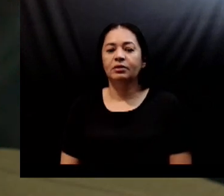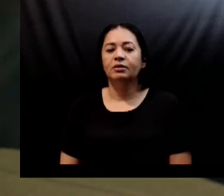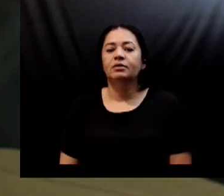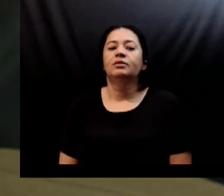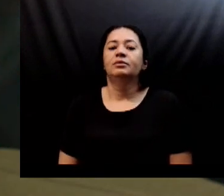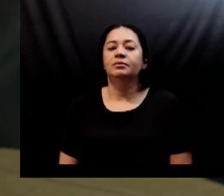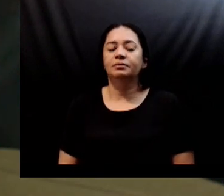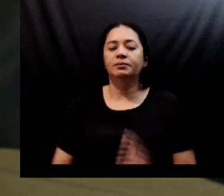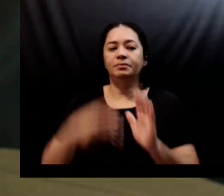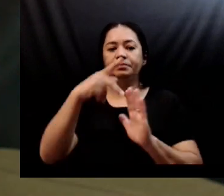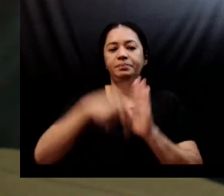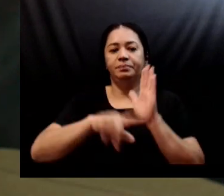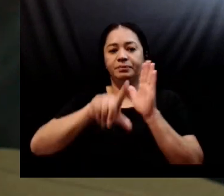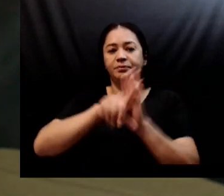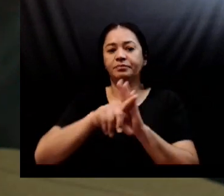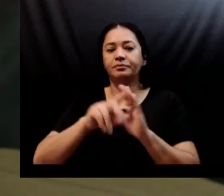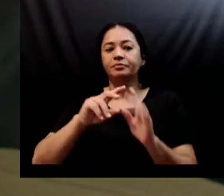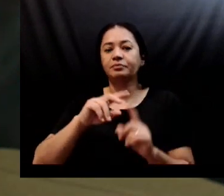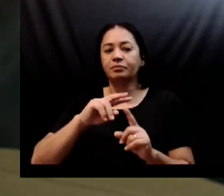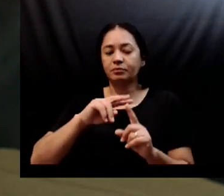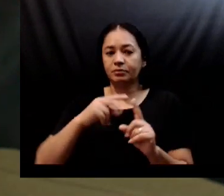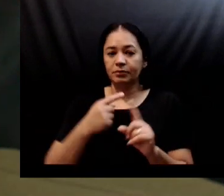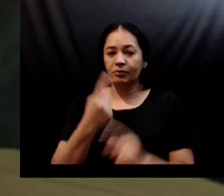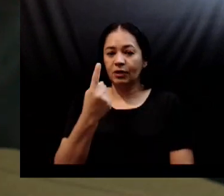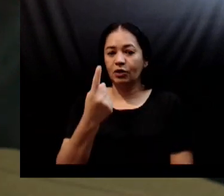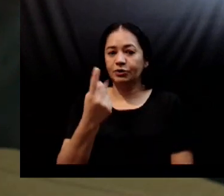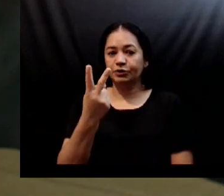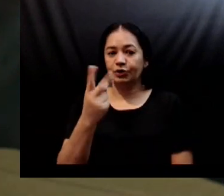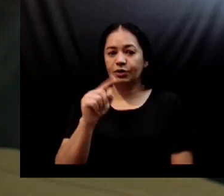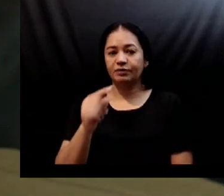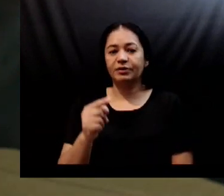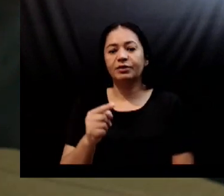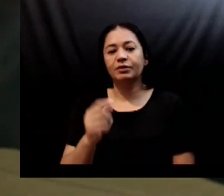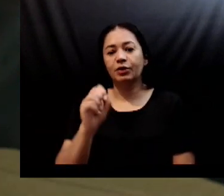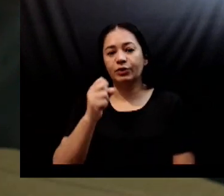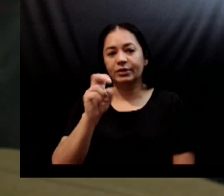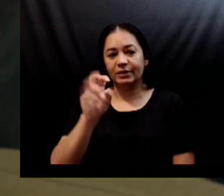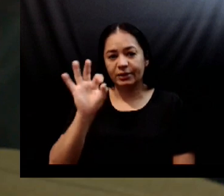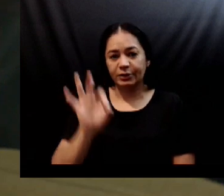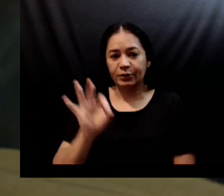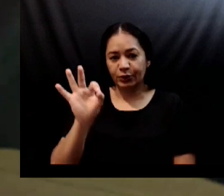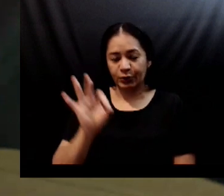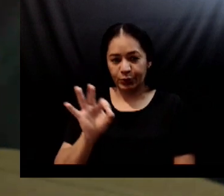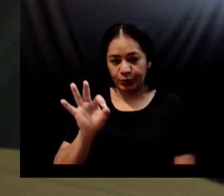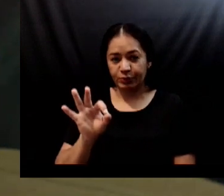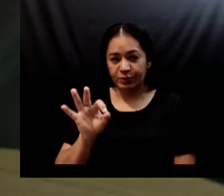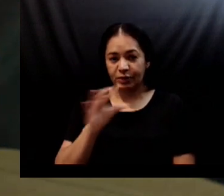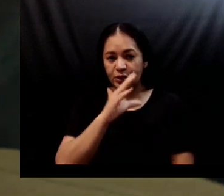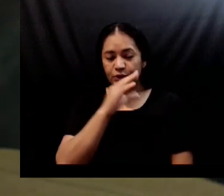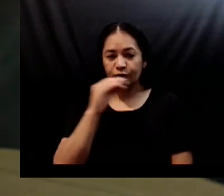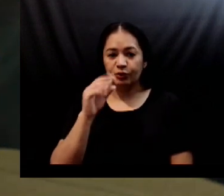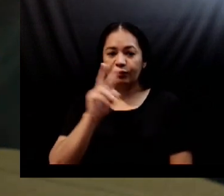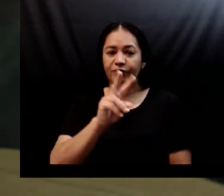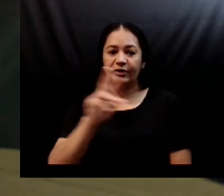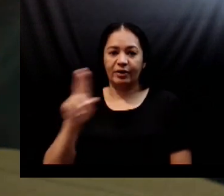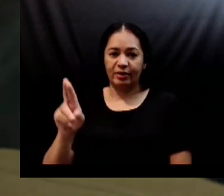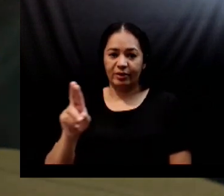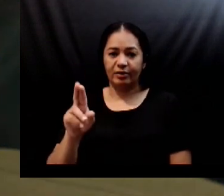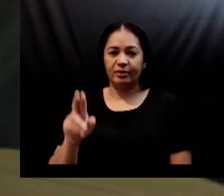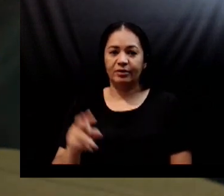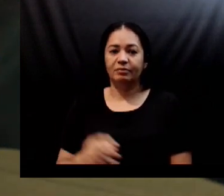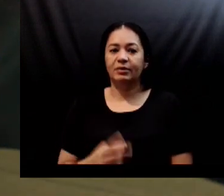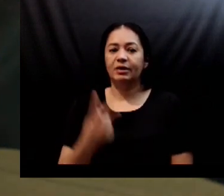de 12,85% no Vale Alimentação dos ativos, levando o benefício para R$ 2.000,11.